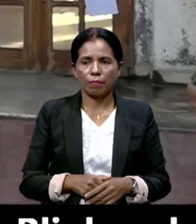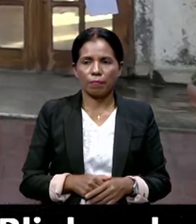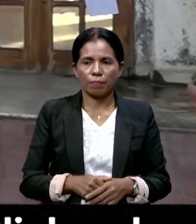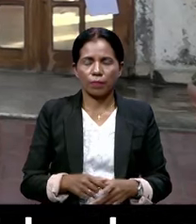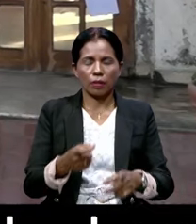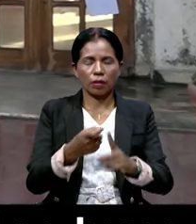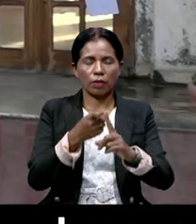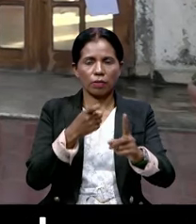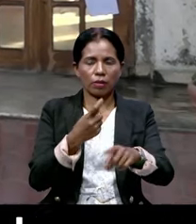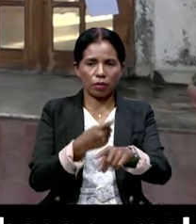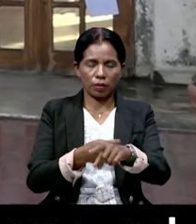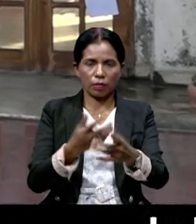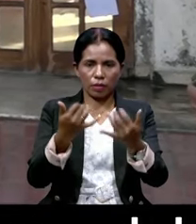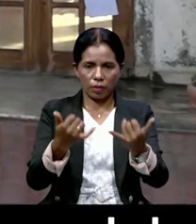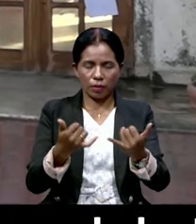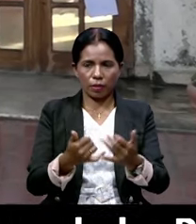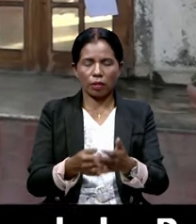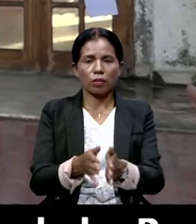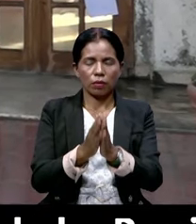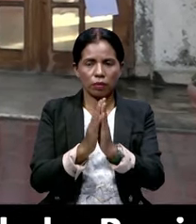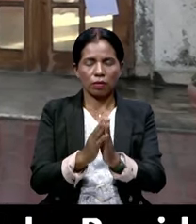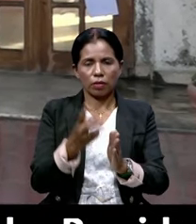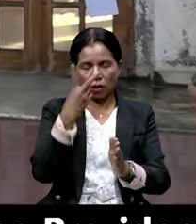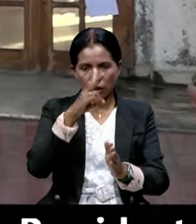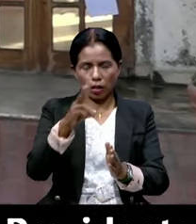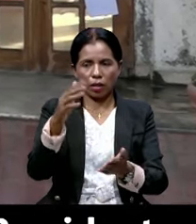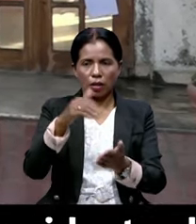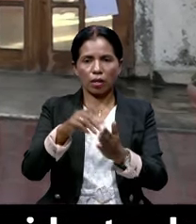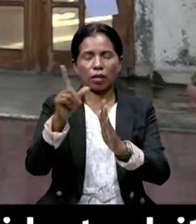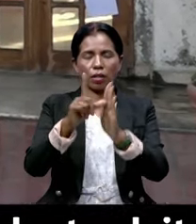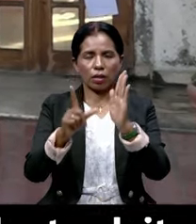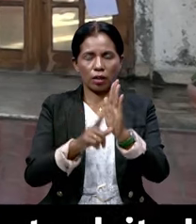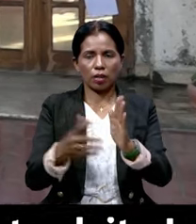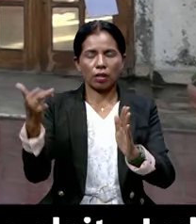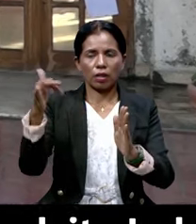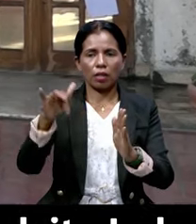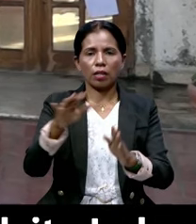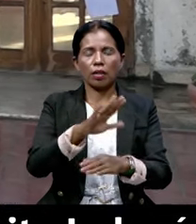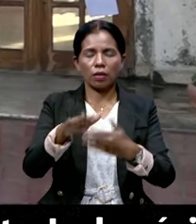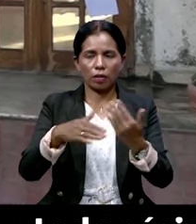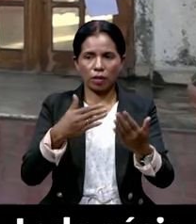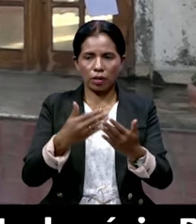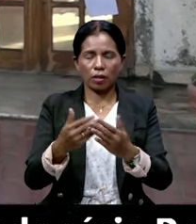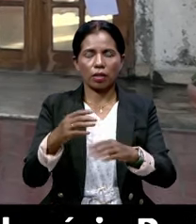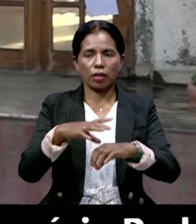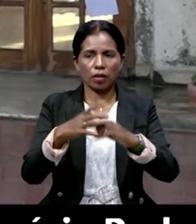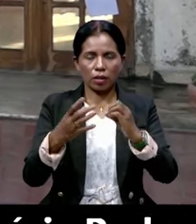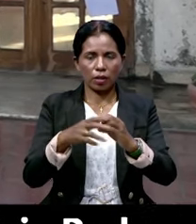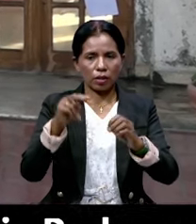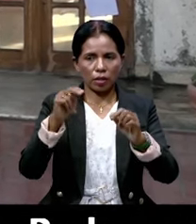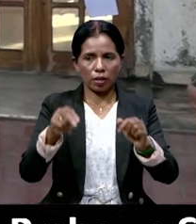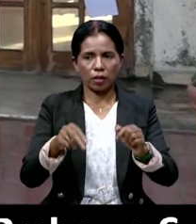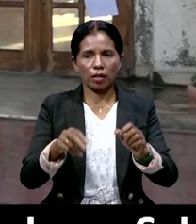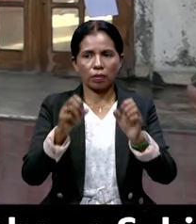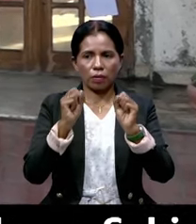Husi, situação hiragne, exige a tua avalia legislação legal, rai iranenian,